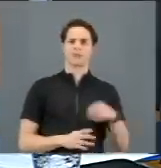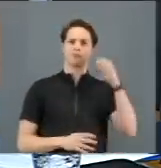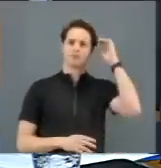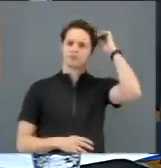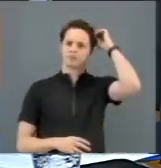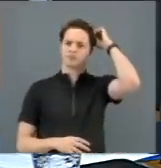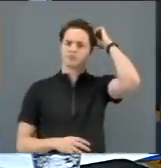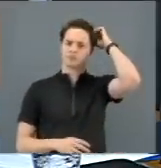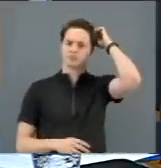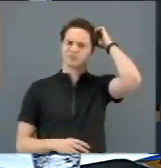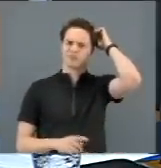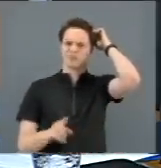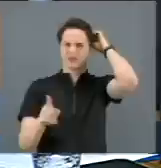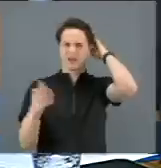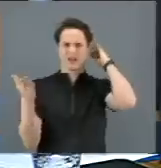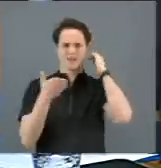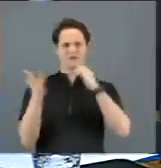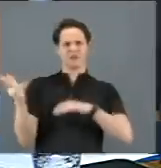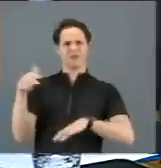E o senhor ouvi dizer,